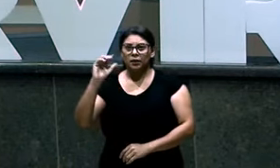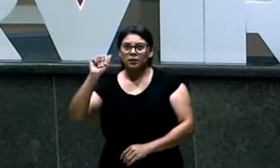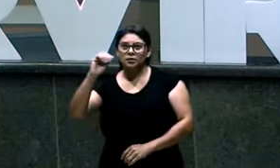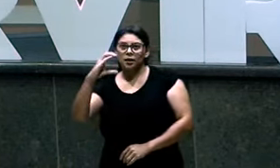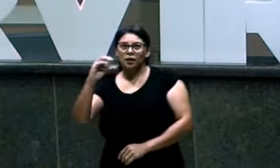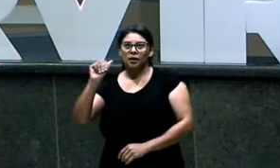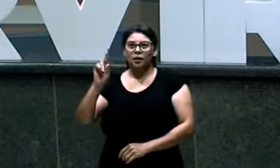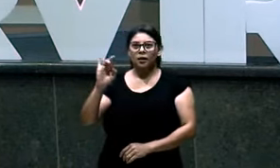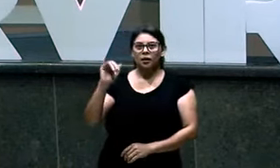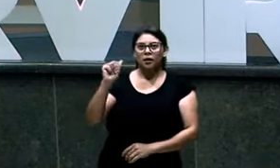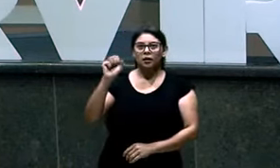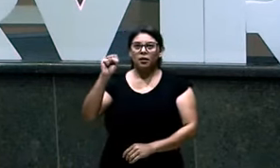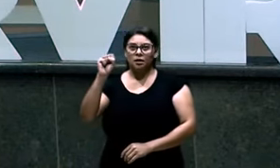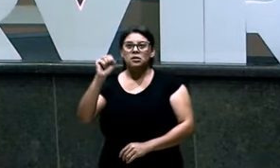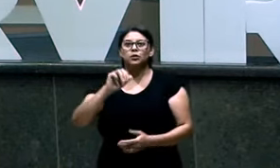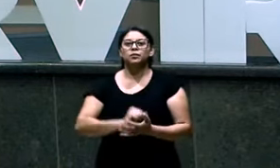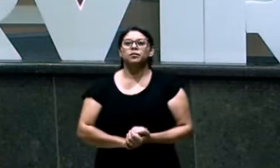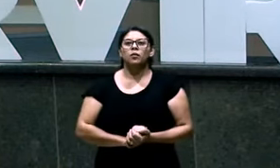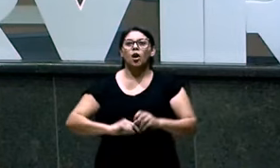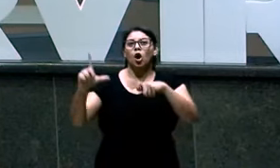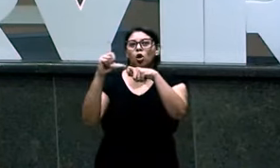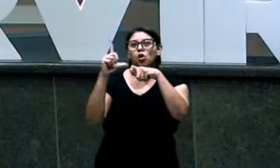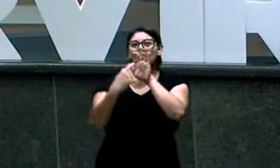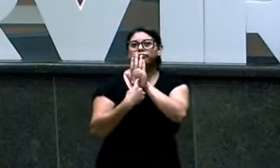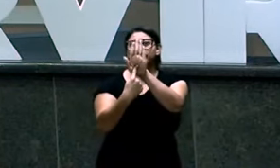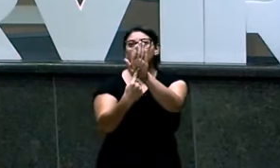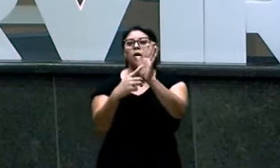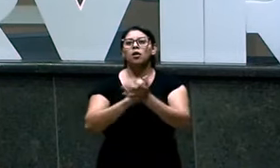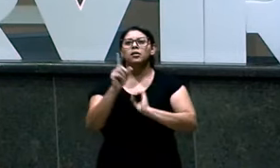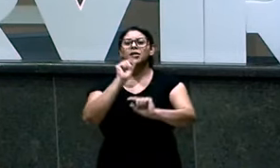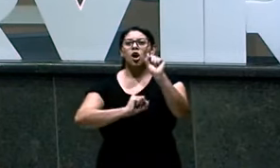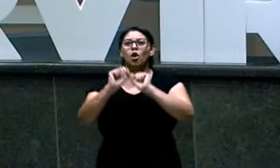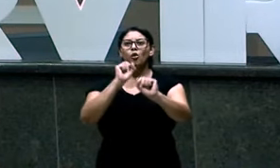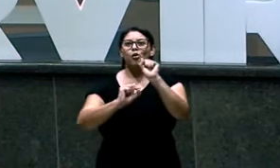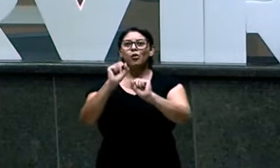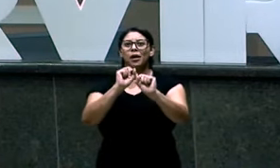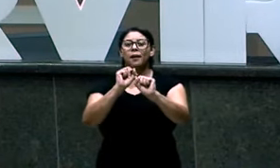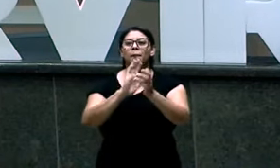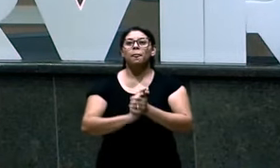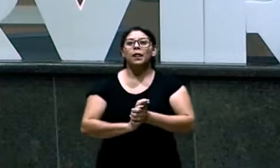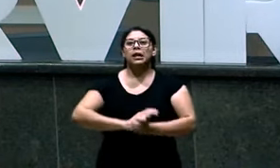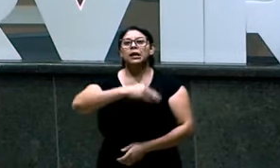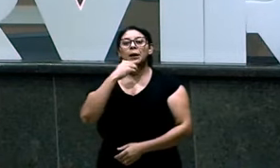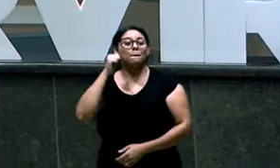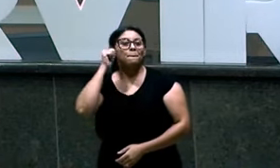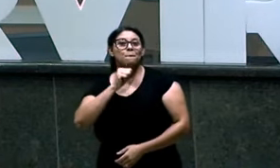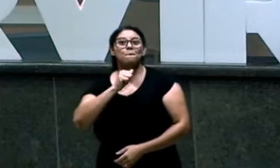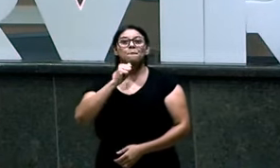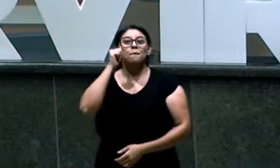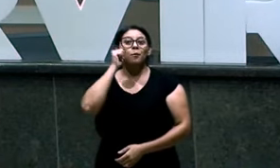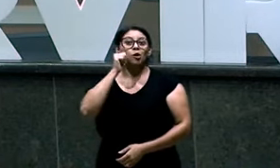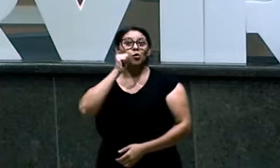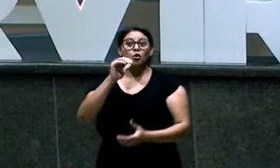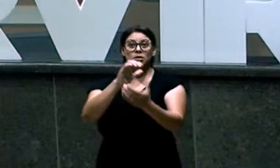uma outra informação fidedigna e metódica, mas a esposa dele tem por nome Isabel. Alguém poderia levantar a mão e dizer,